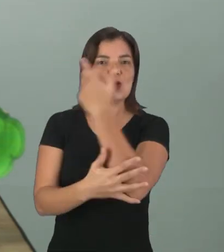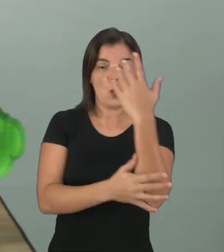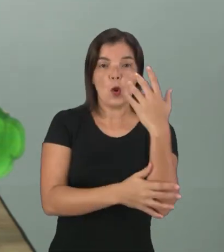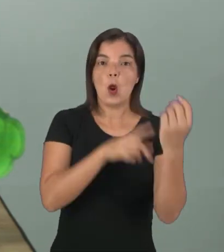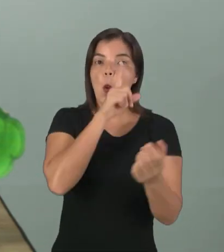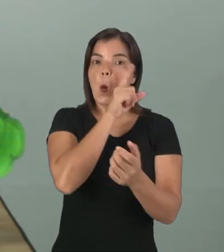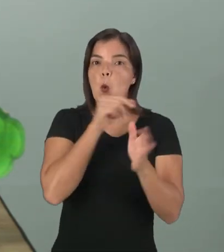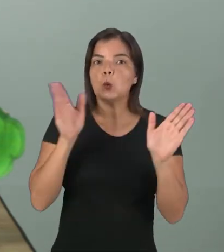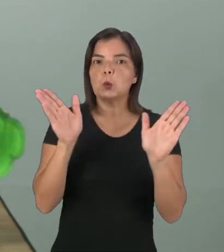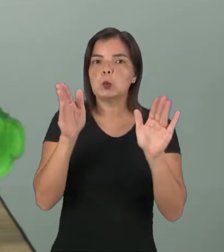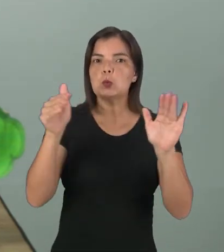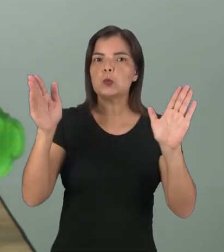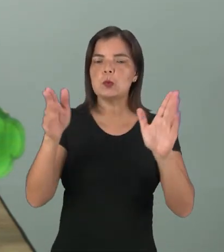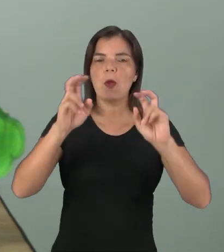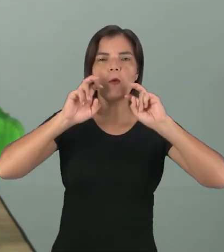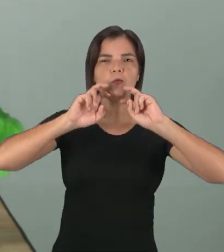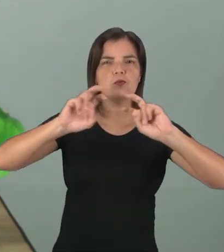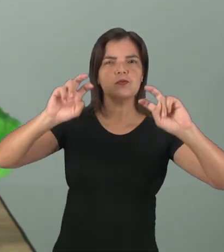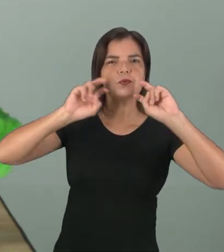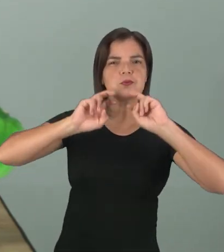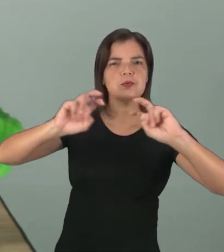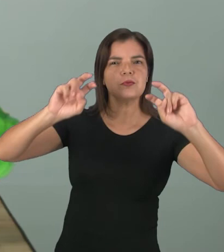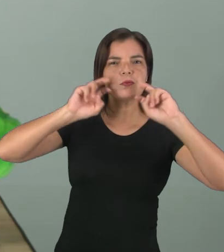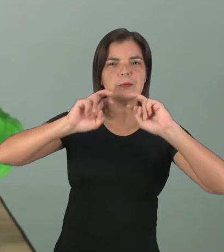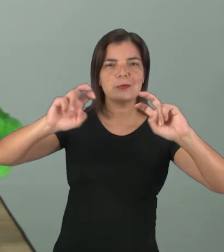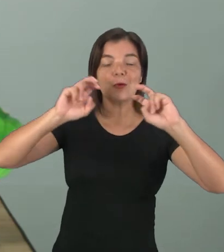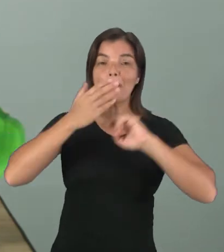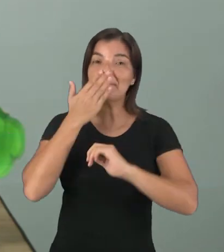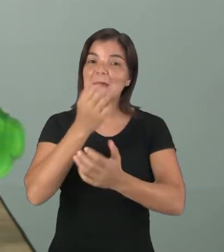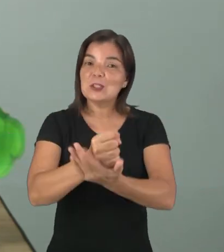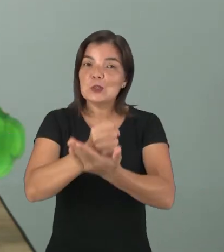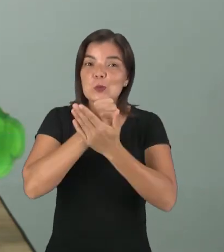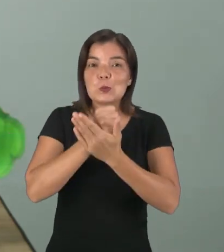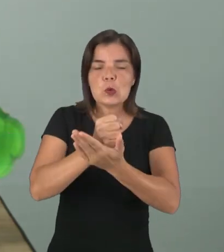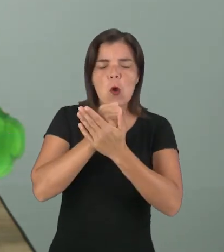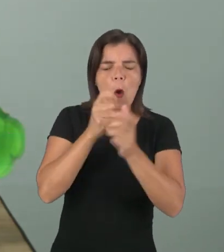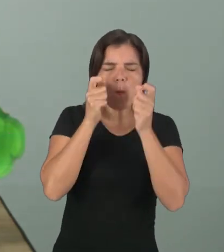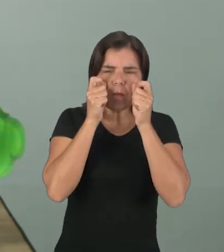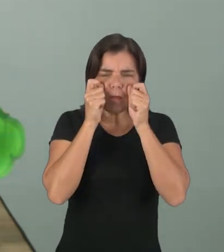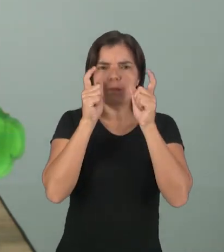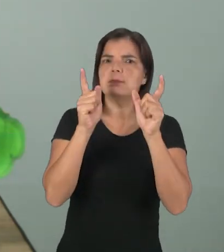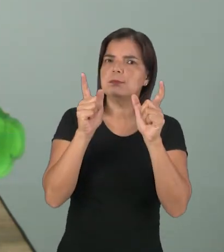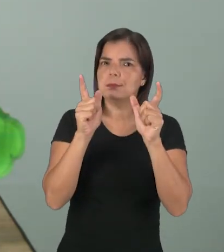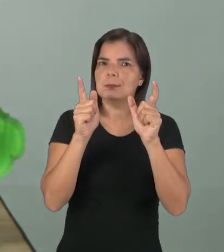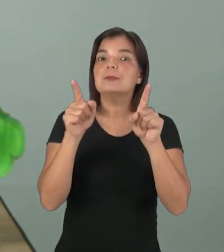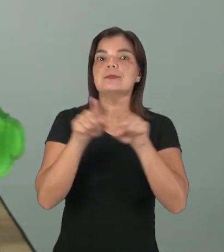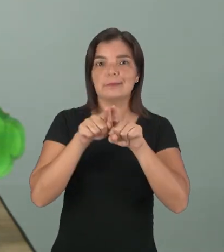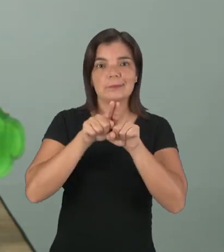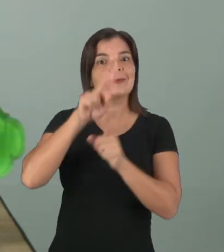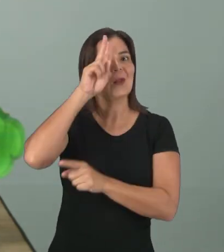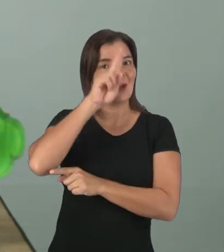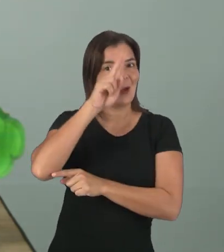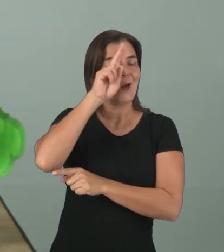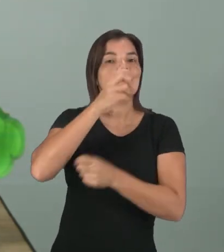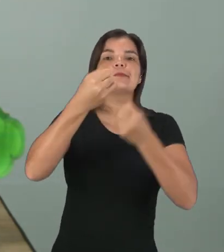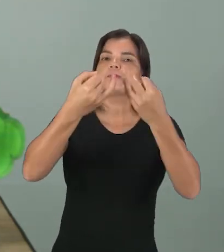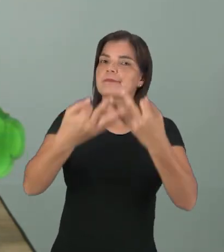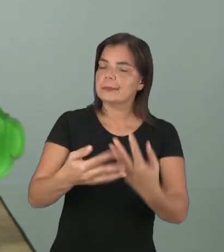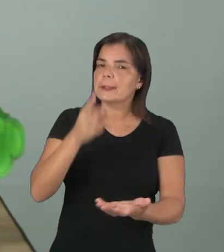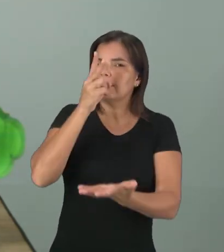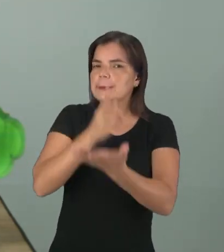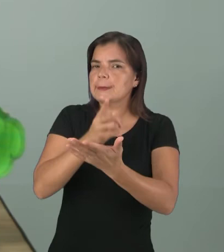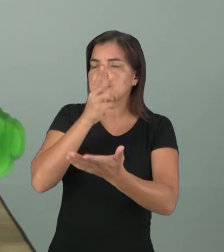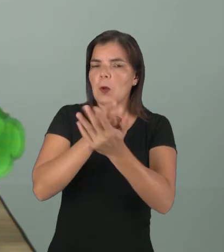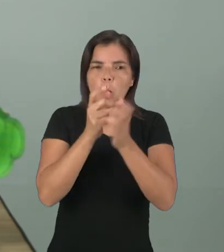araras começam a cantar, não é mesmo? E isso chama a atenção do Curupira, que a história fala que ele estava